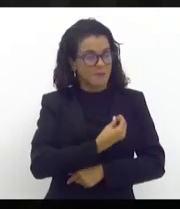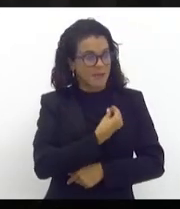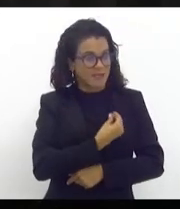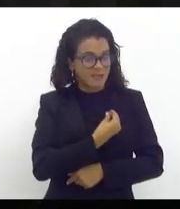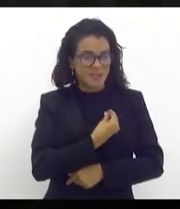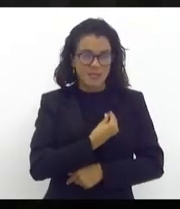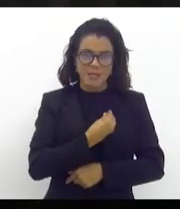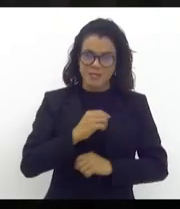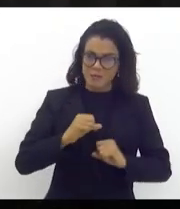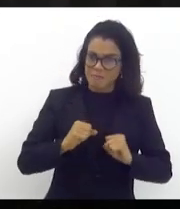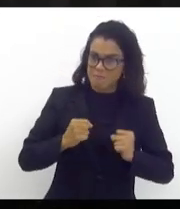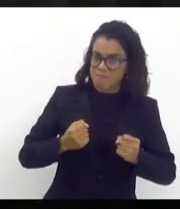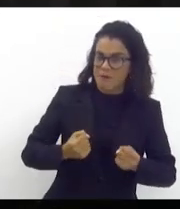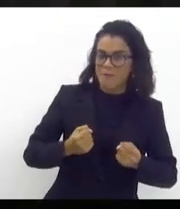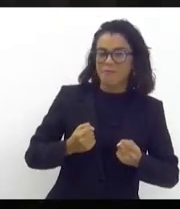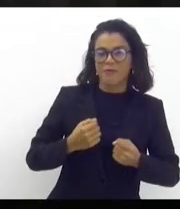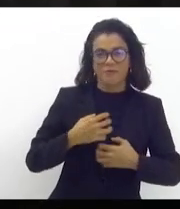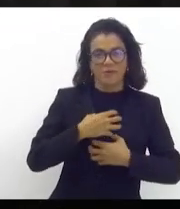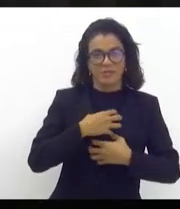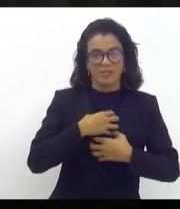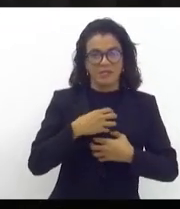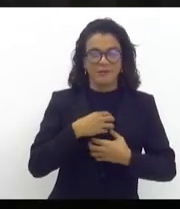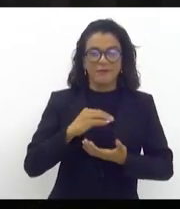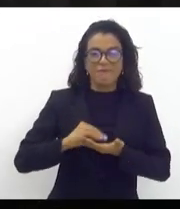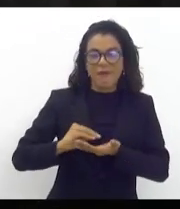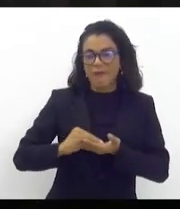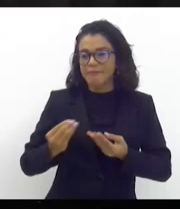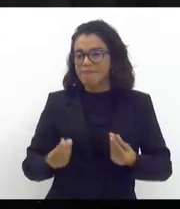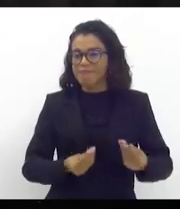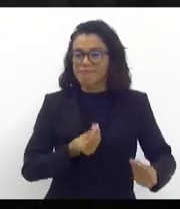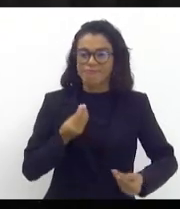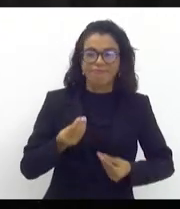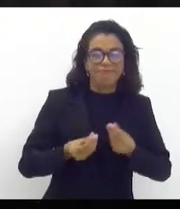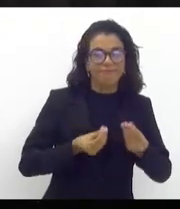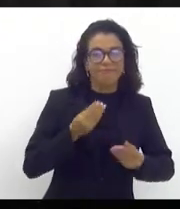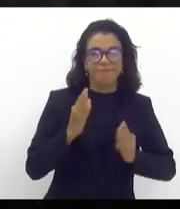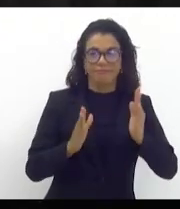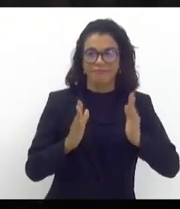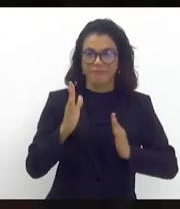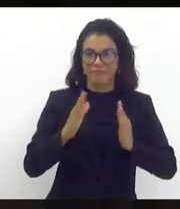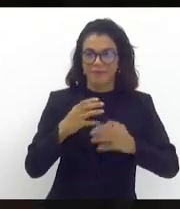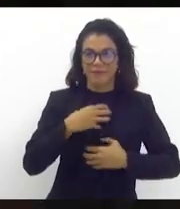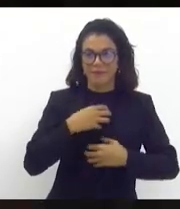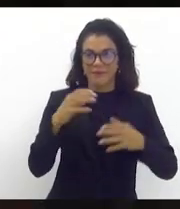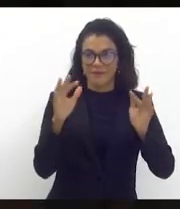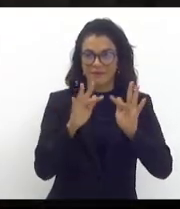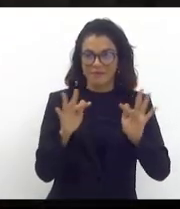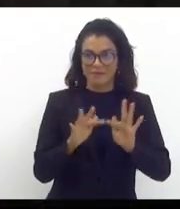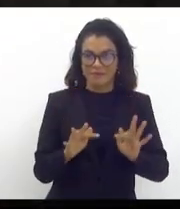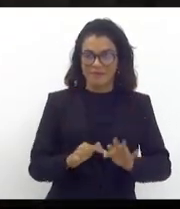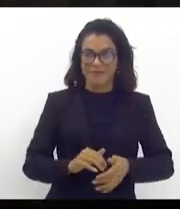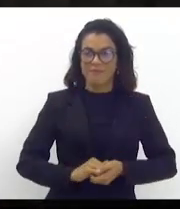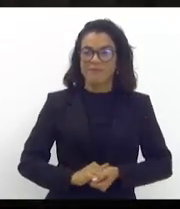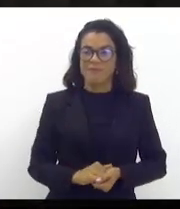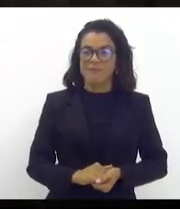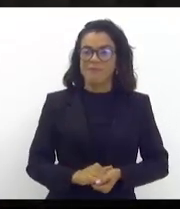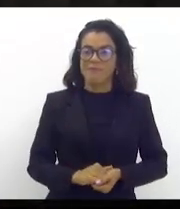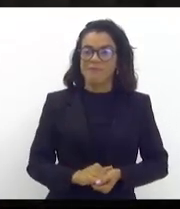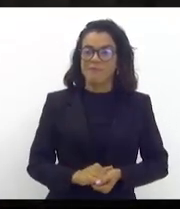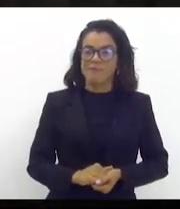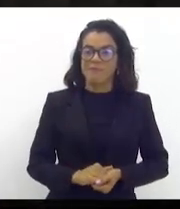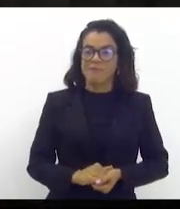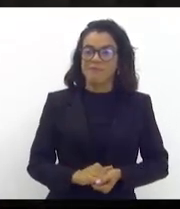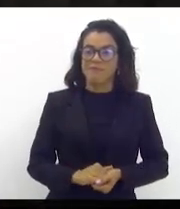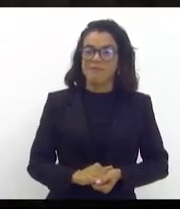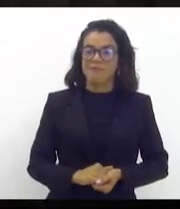seu vigor, foi sentida a ausência aqui na casa durante esse período. Então, fico muito feliz de ser presidida por Vossa Excelência.